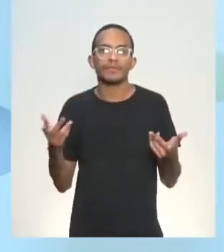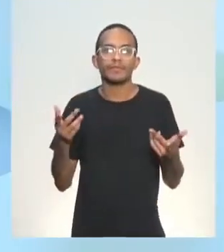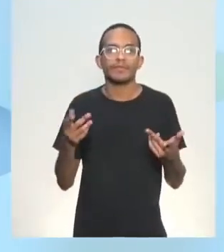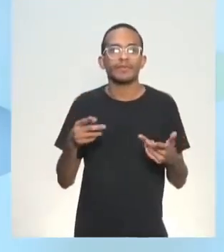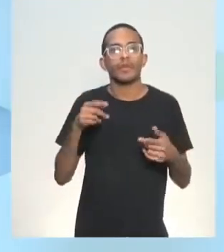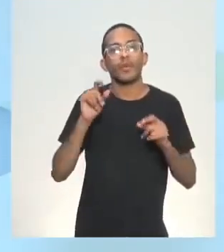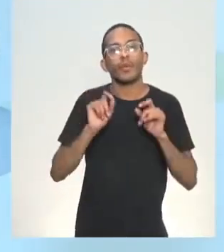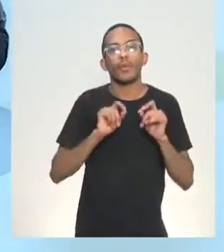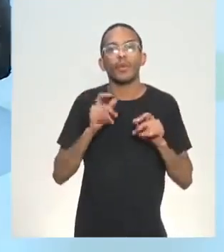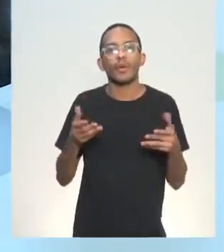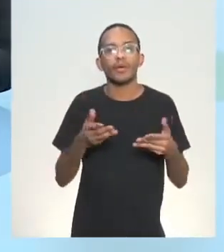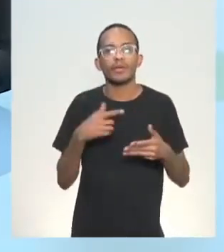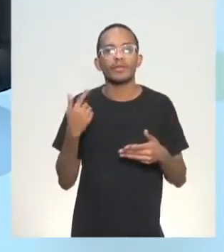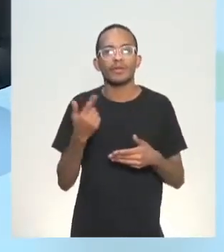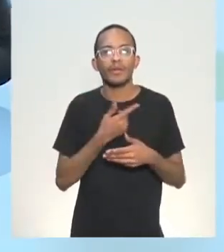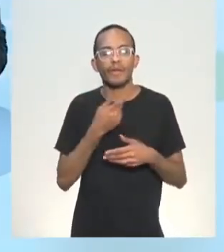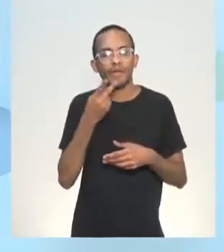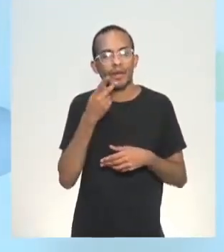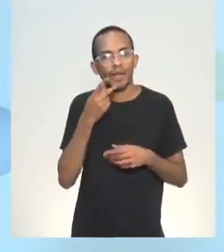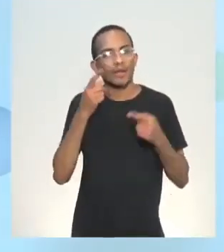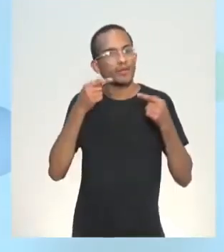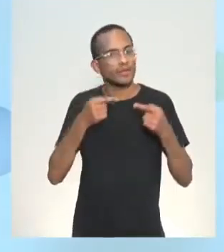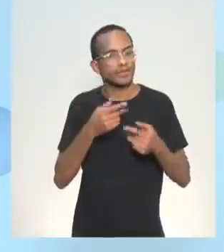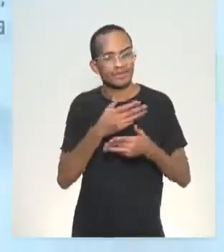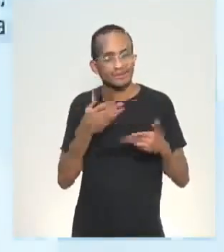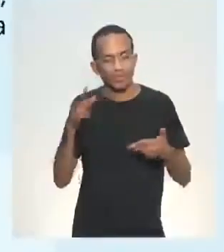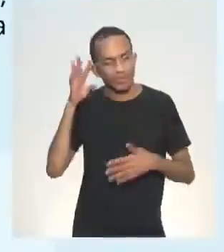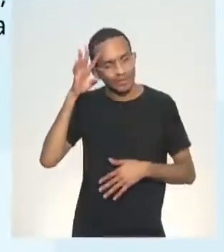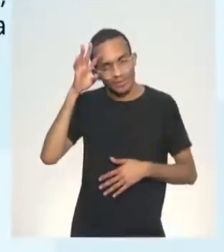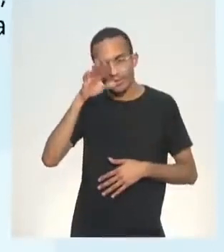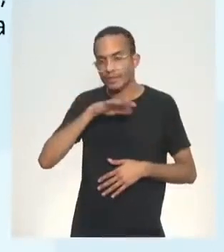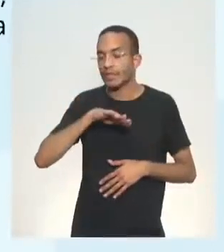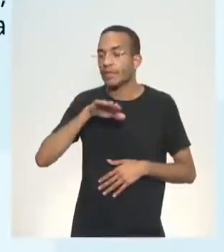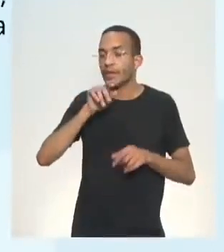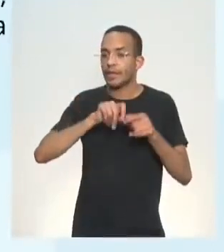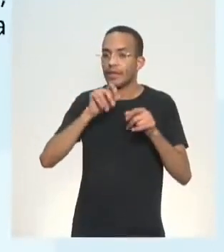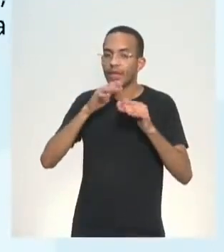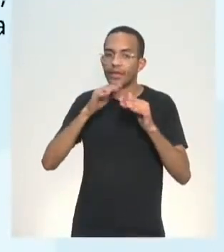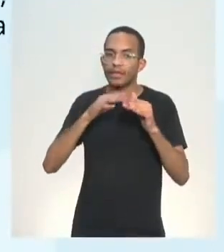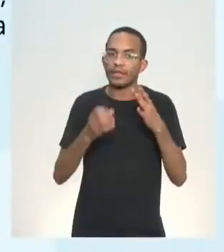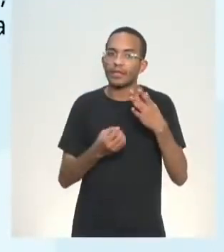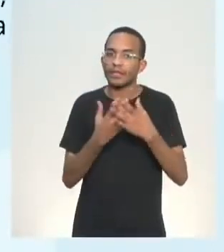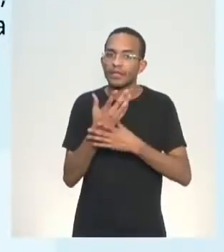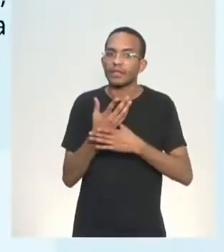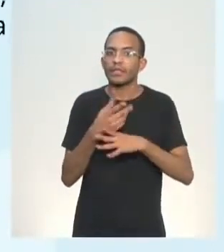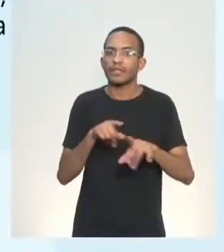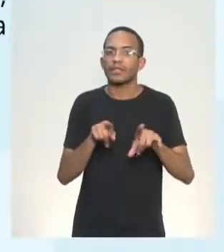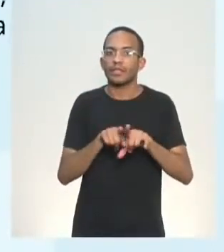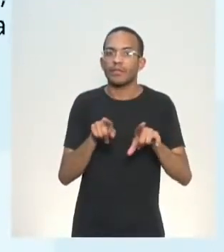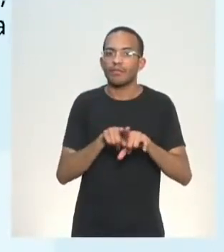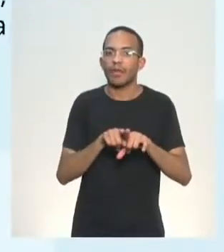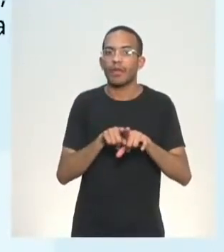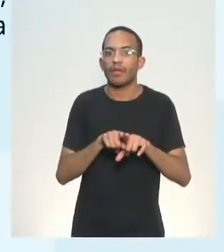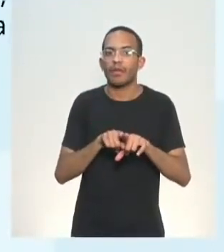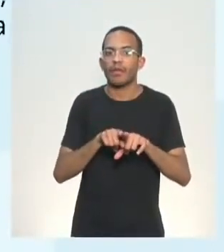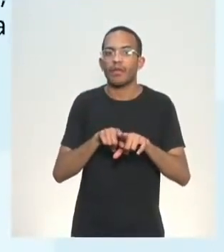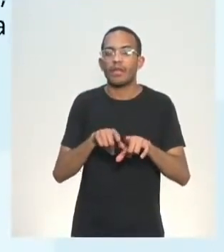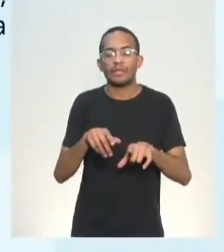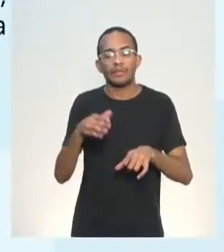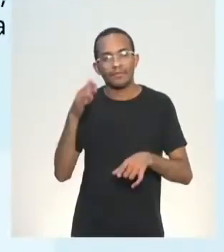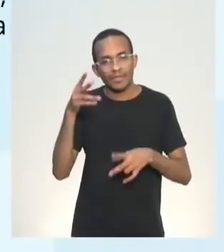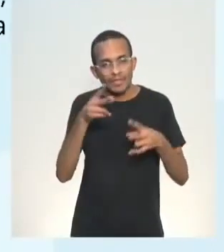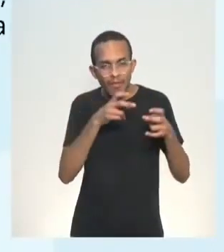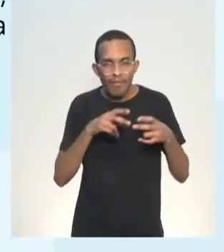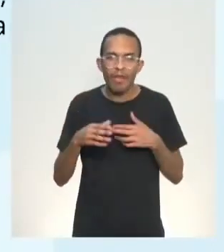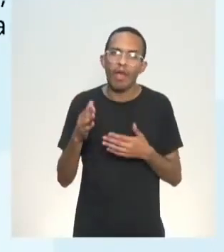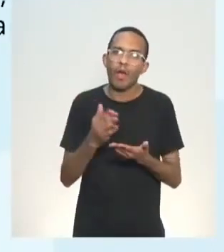então, agora, né, a gente vai passar um desafiozinho para vocês aí em casa, tá bom? Produzam uma obra a partir do reconhecimento